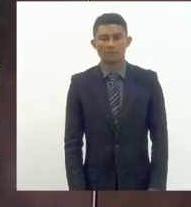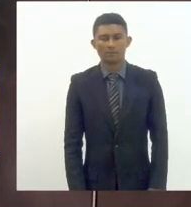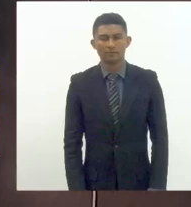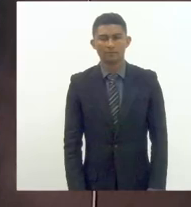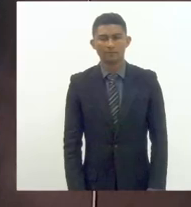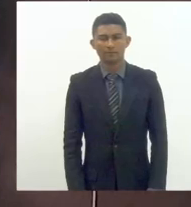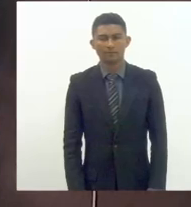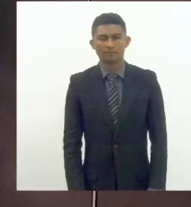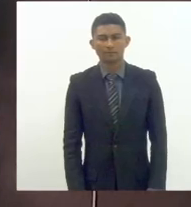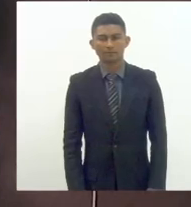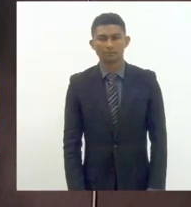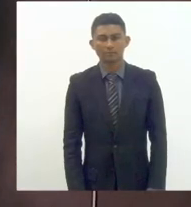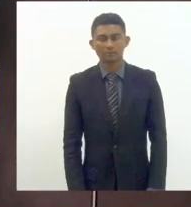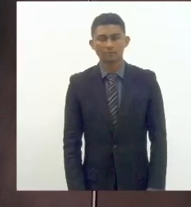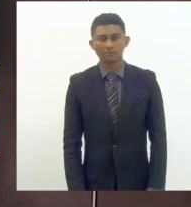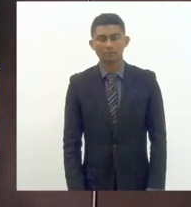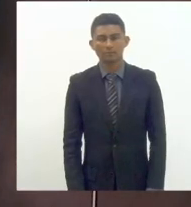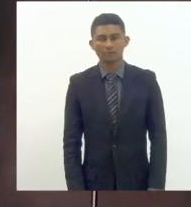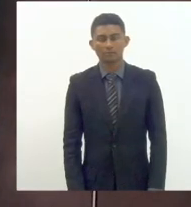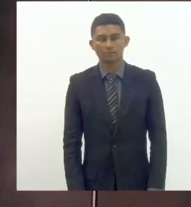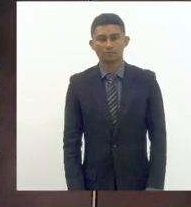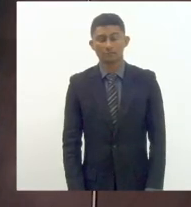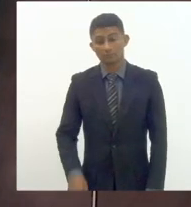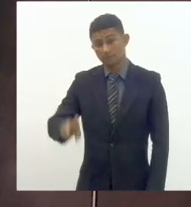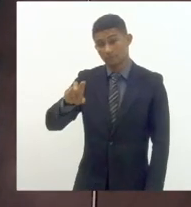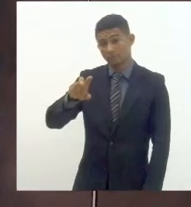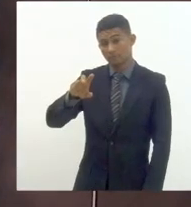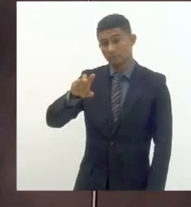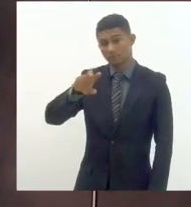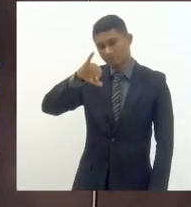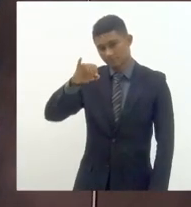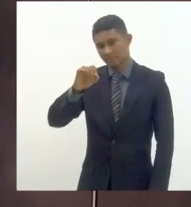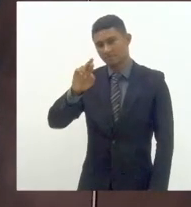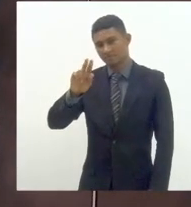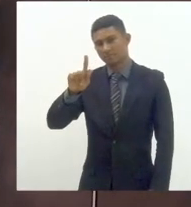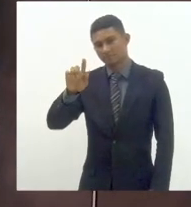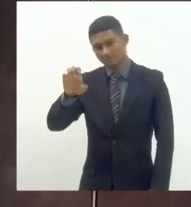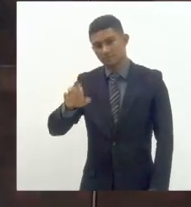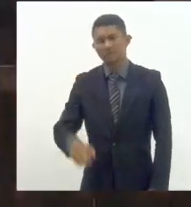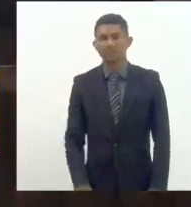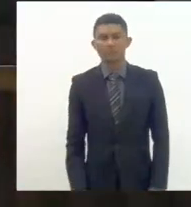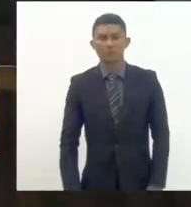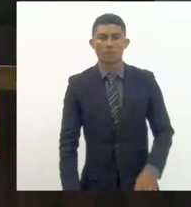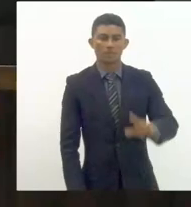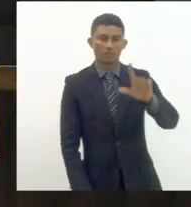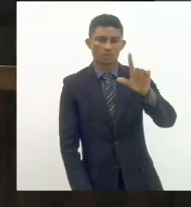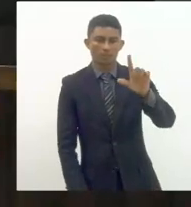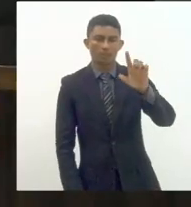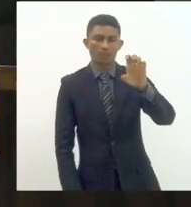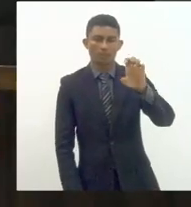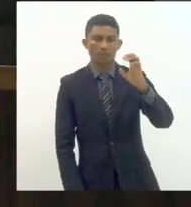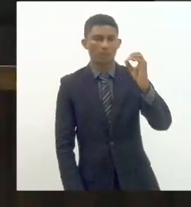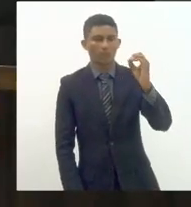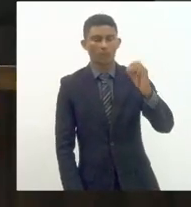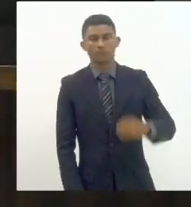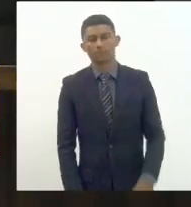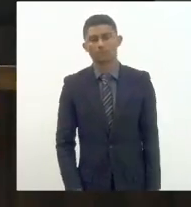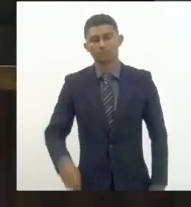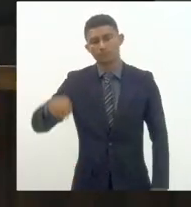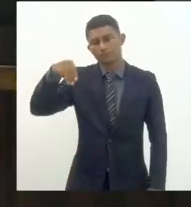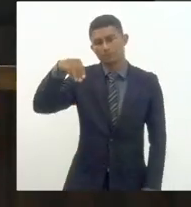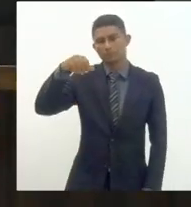minutos. Deputado Gustavo Tutuca. Deputado Jorge Felipe Neto. Deputado Léo Vieira. Deputado